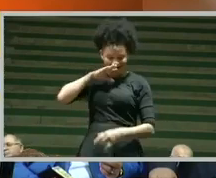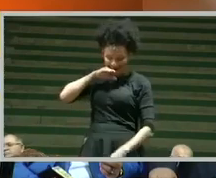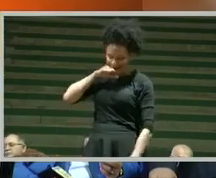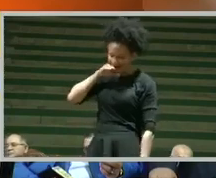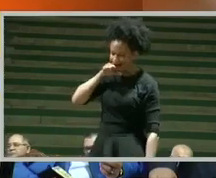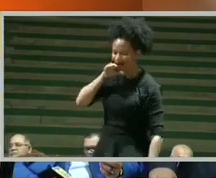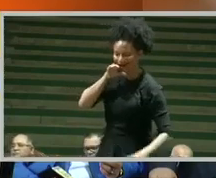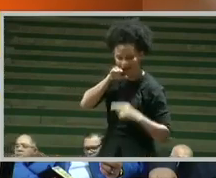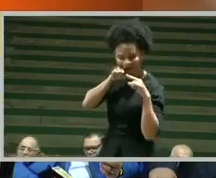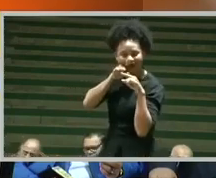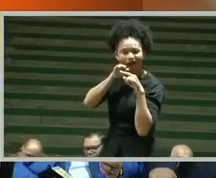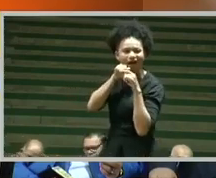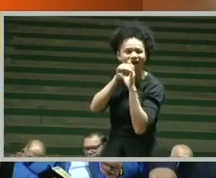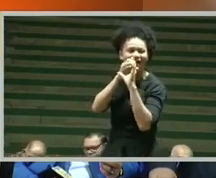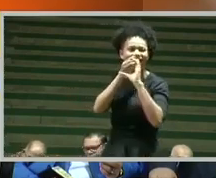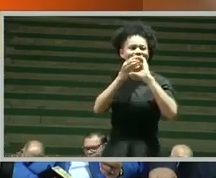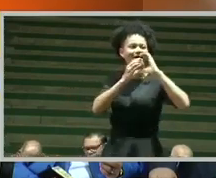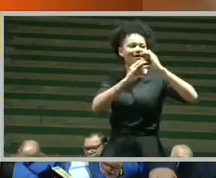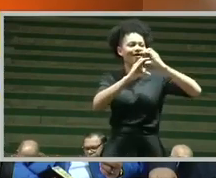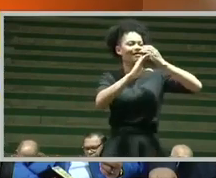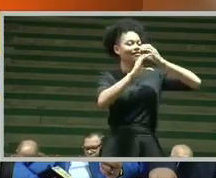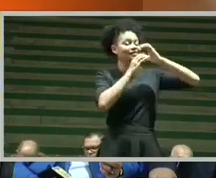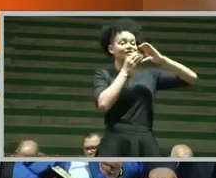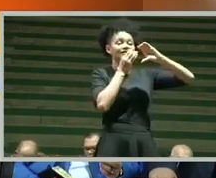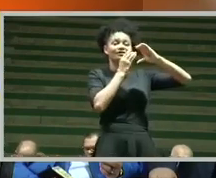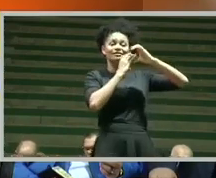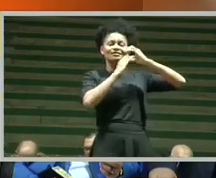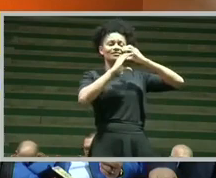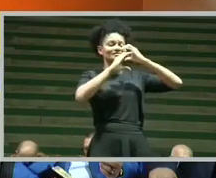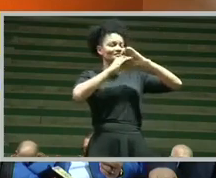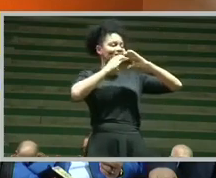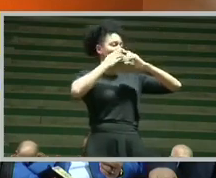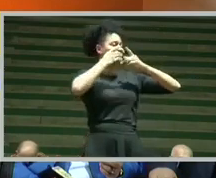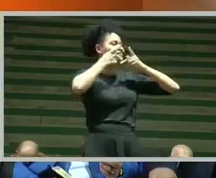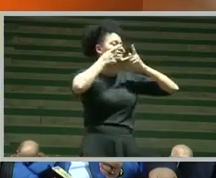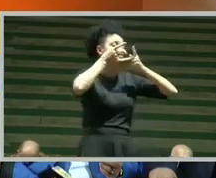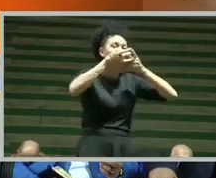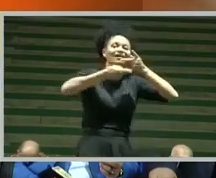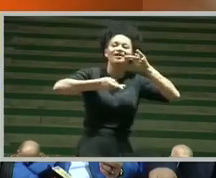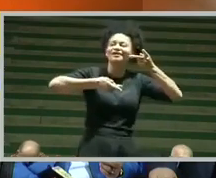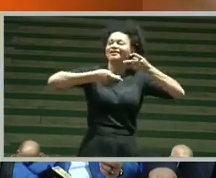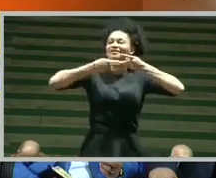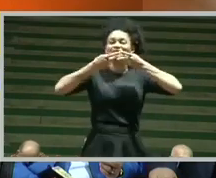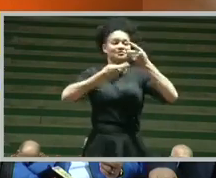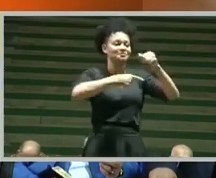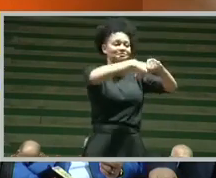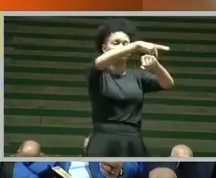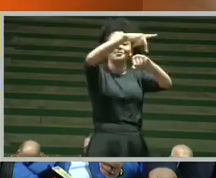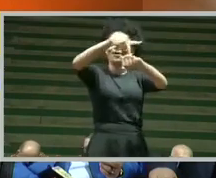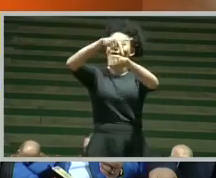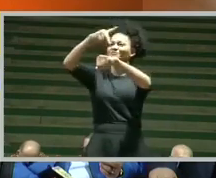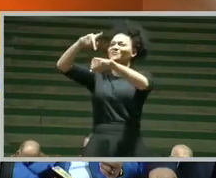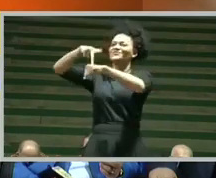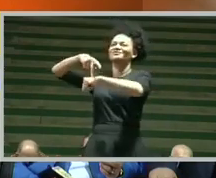de cânticos. Então se dizia entre as